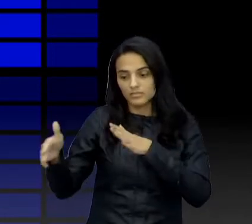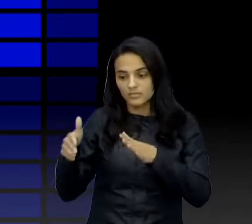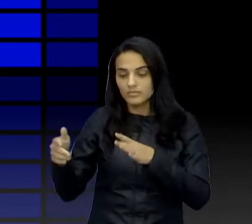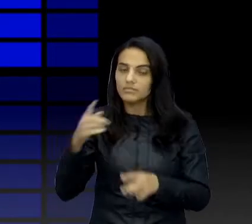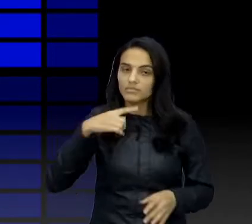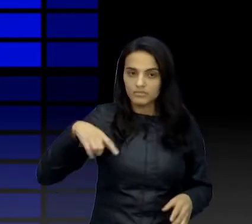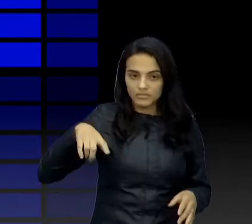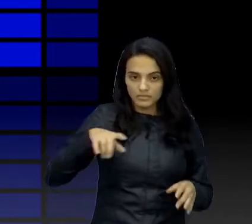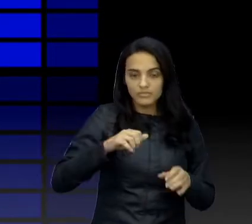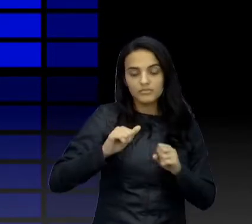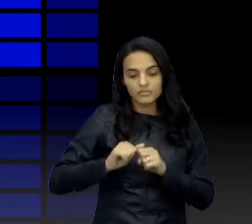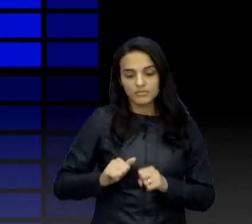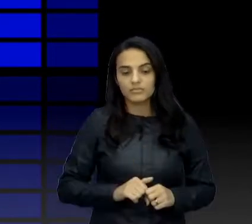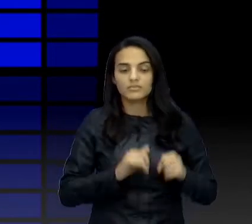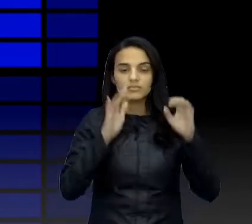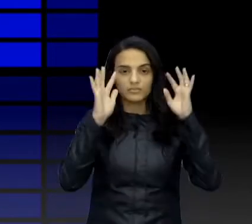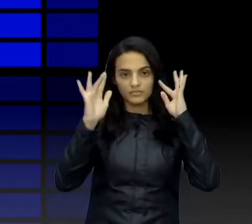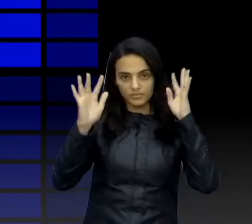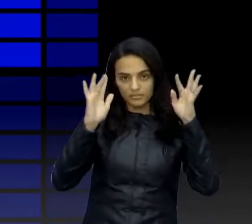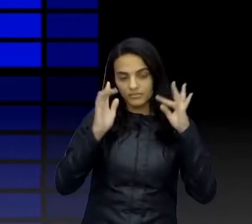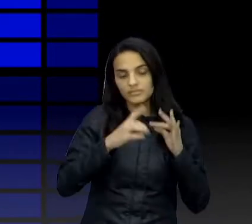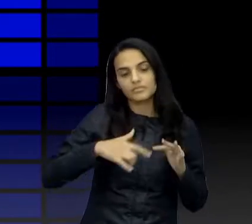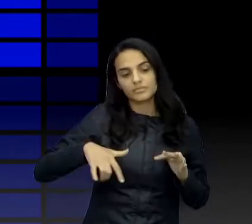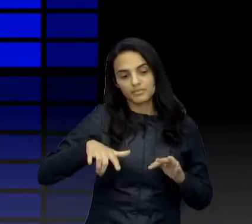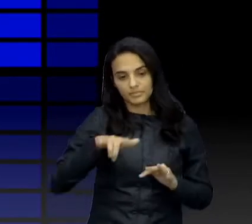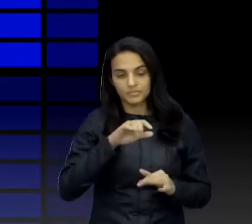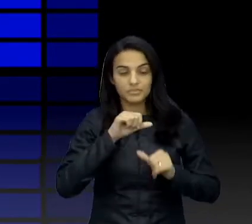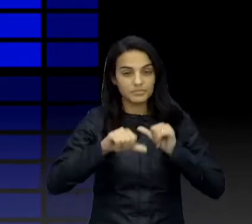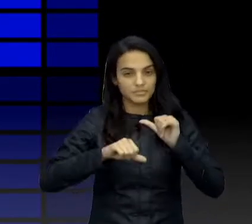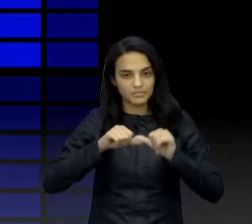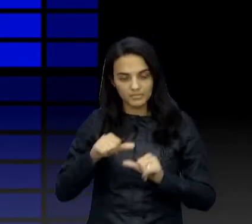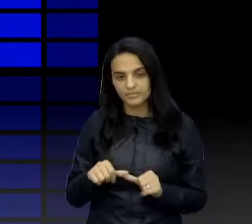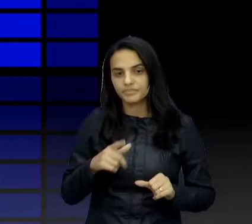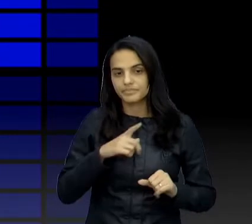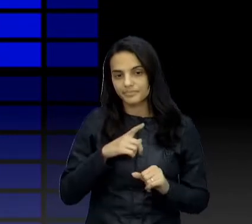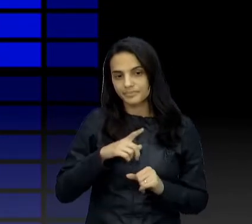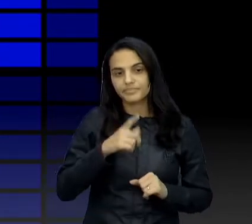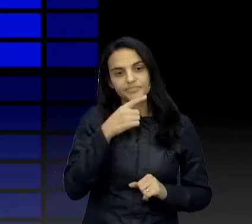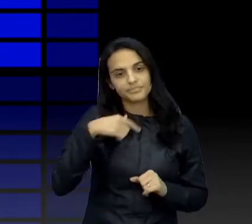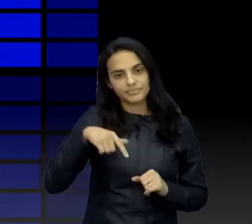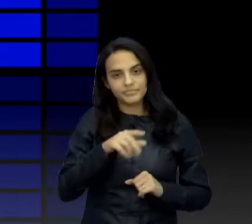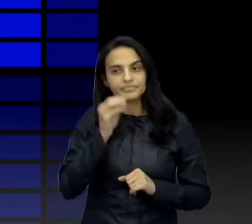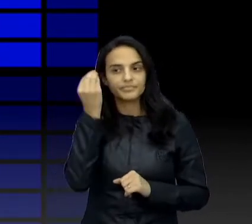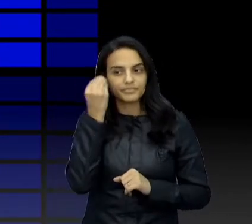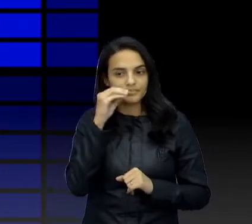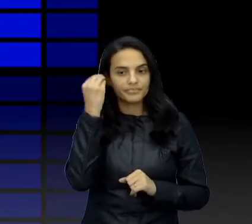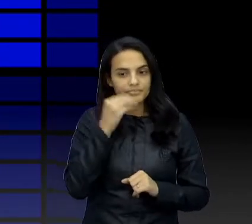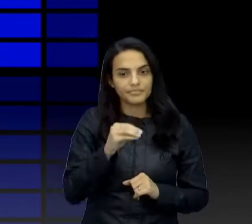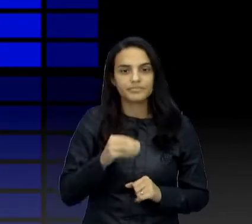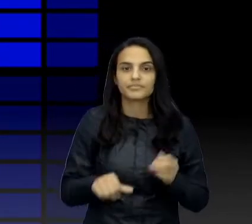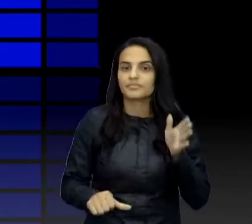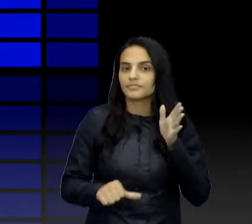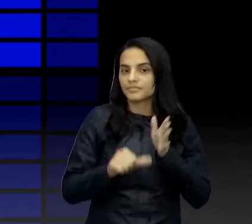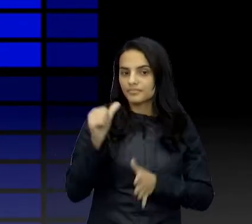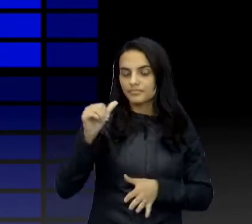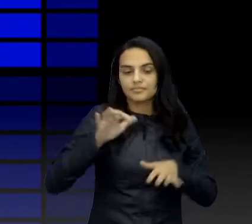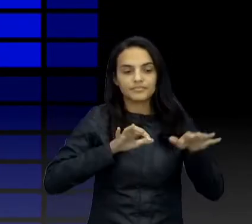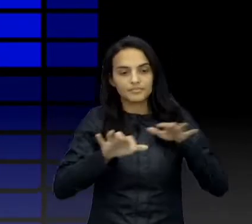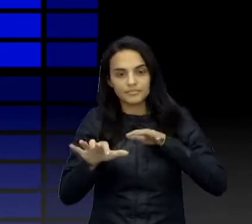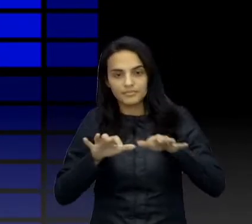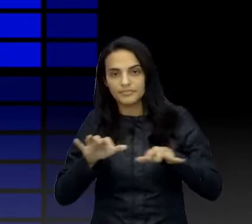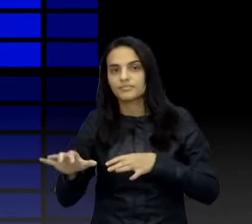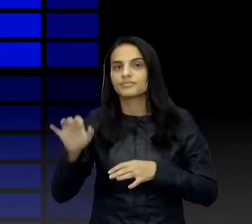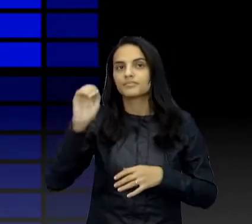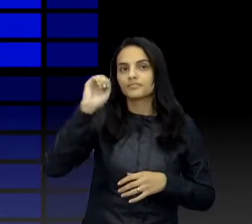vai fazer essa reflexão, a gente vai fazer essa inversão. Né? E aí a gente se apropria primeiro, nos movimentos negros